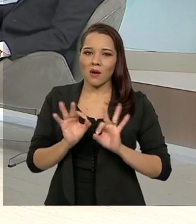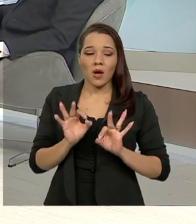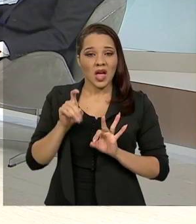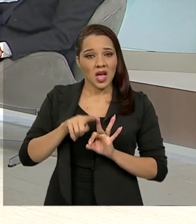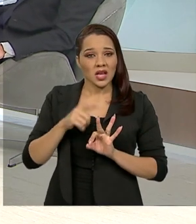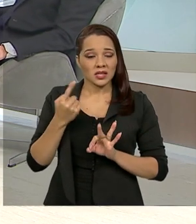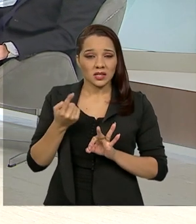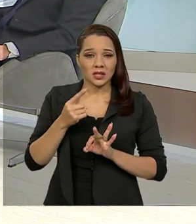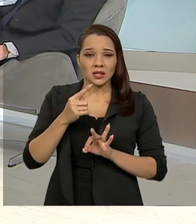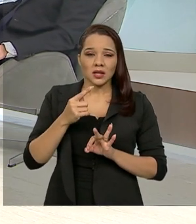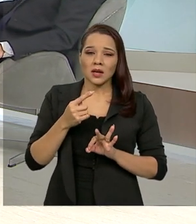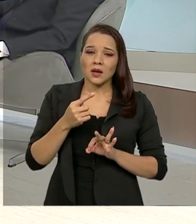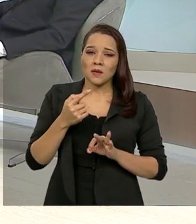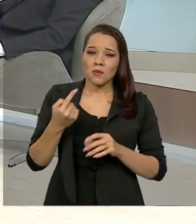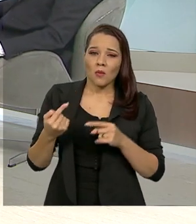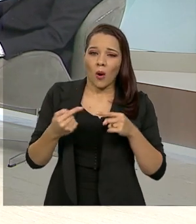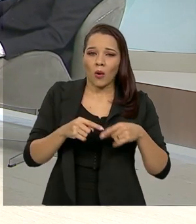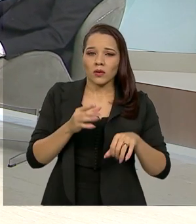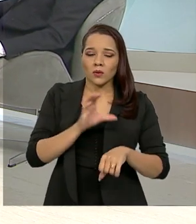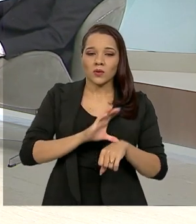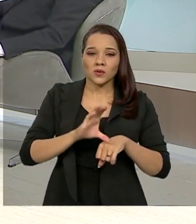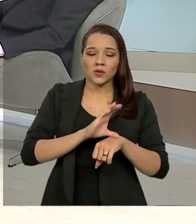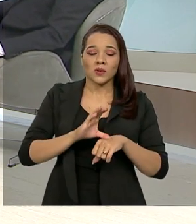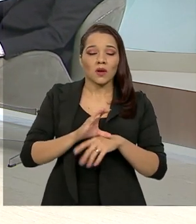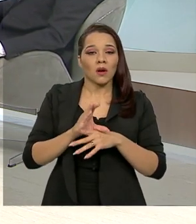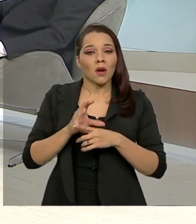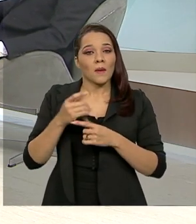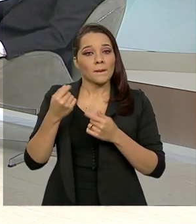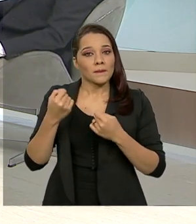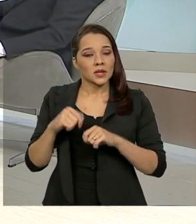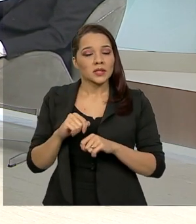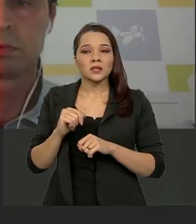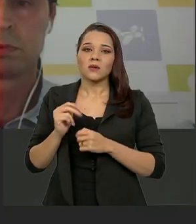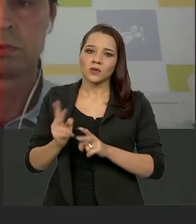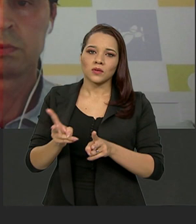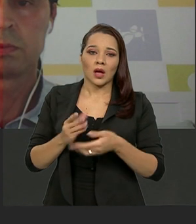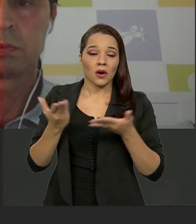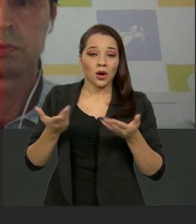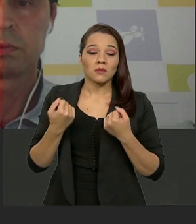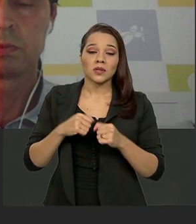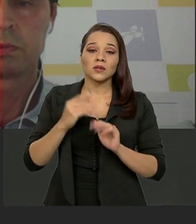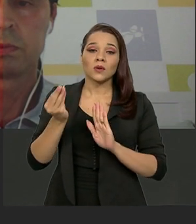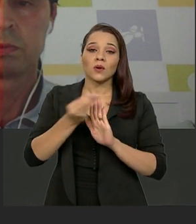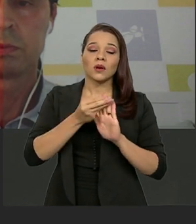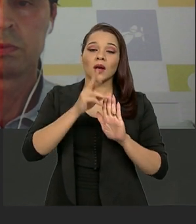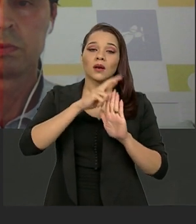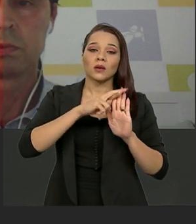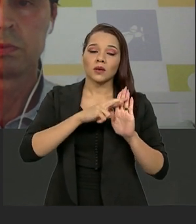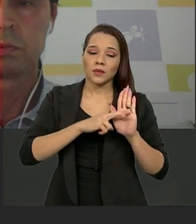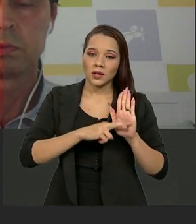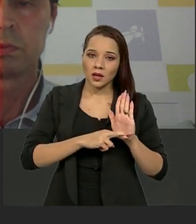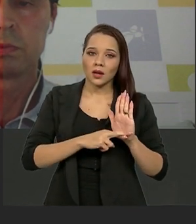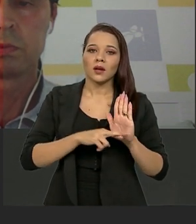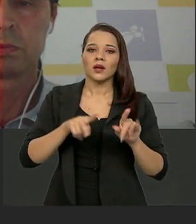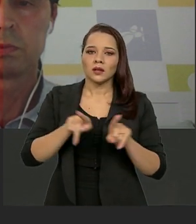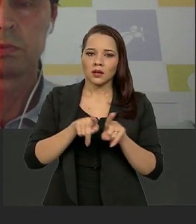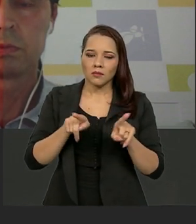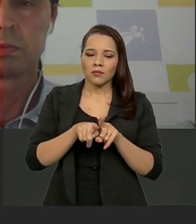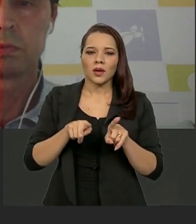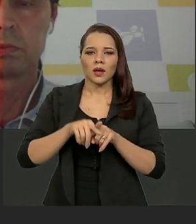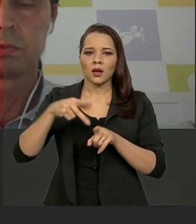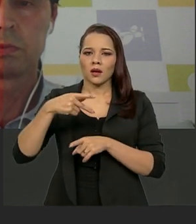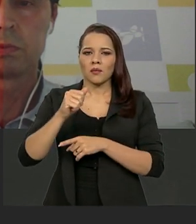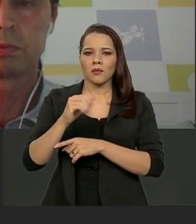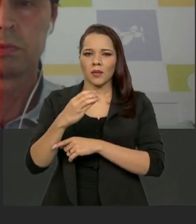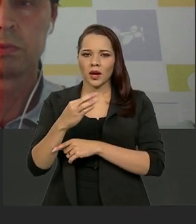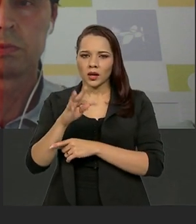pacto que é posto aí. Agora, nós precisamos regulamentar também o Pacto Federativo